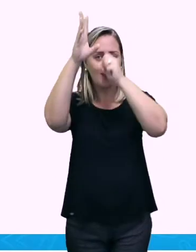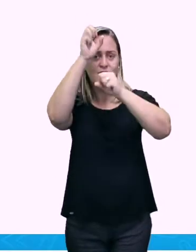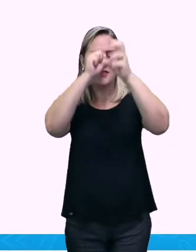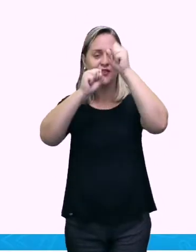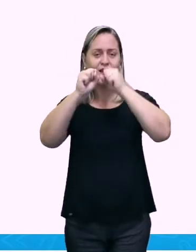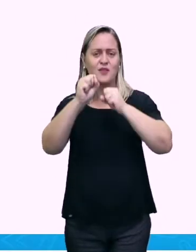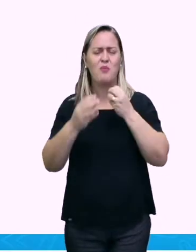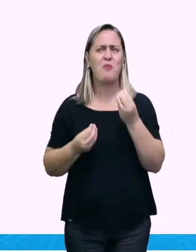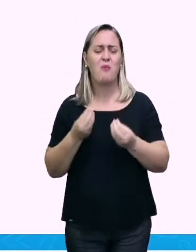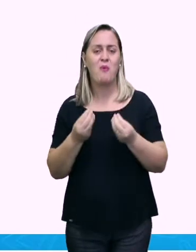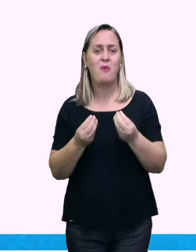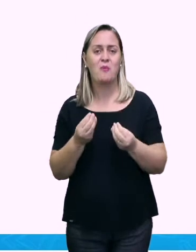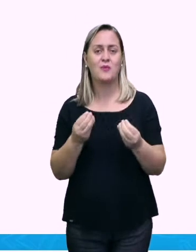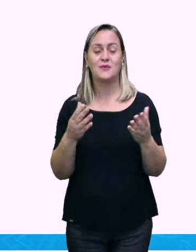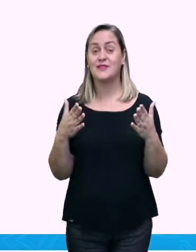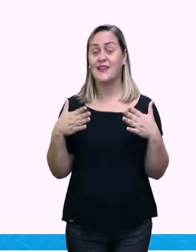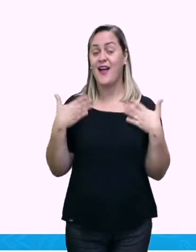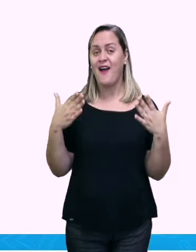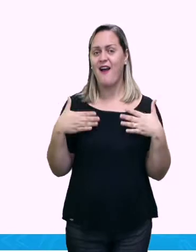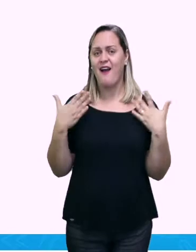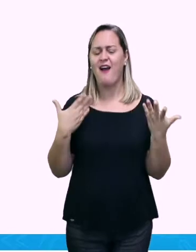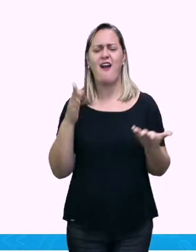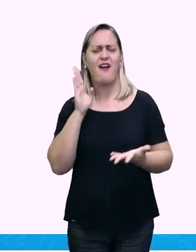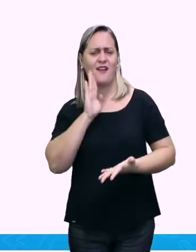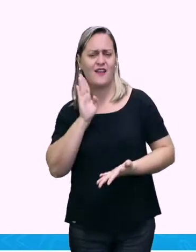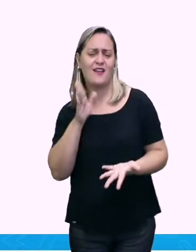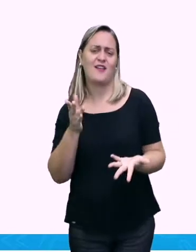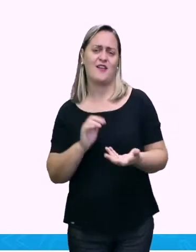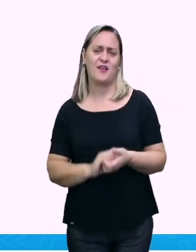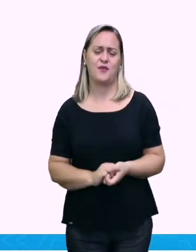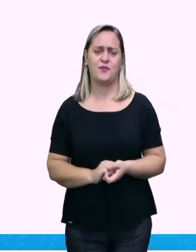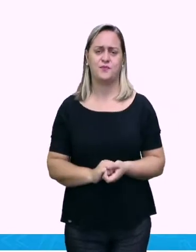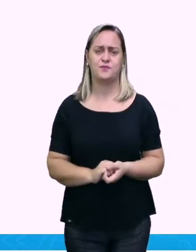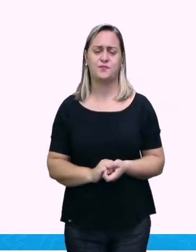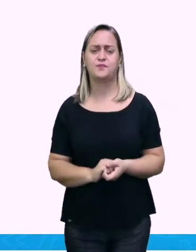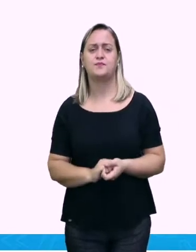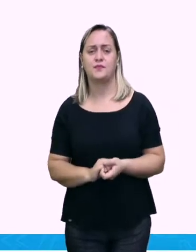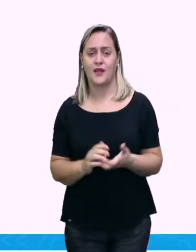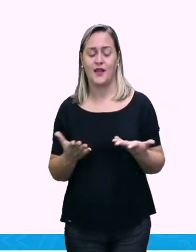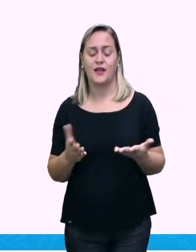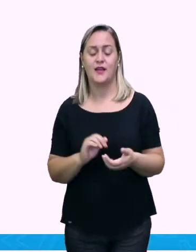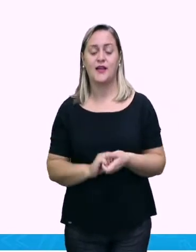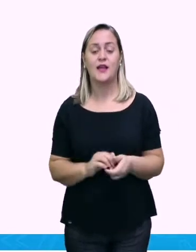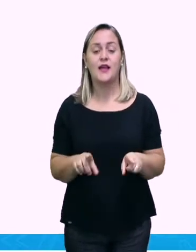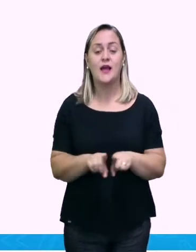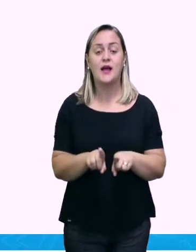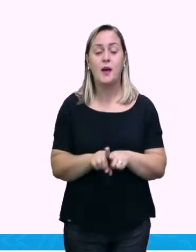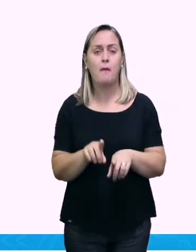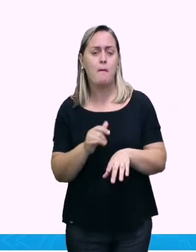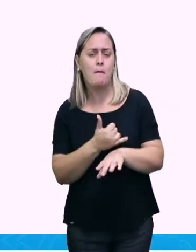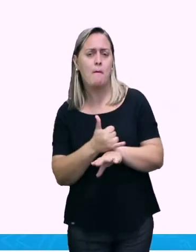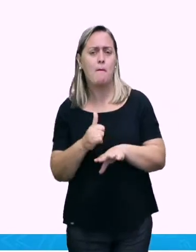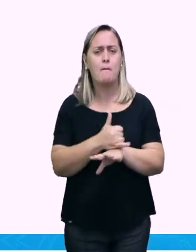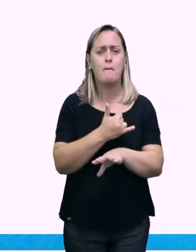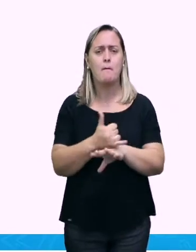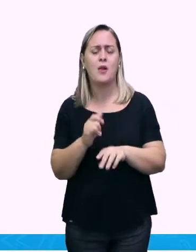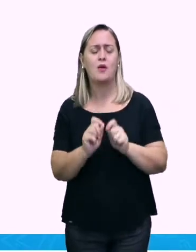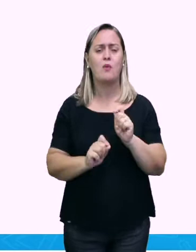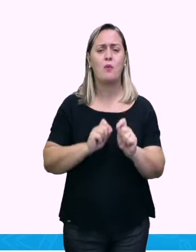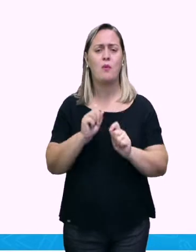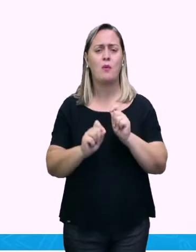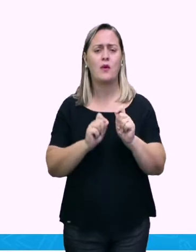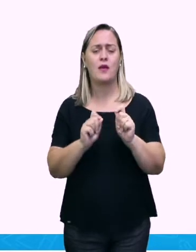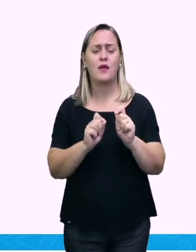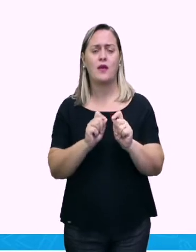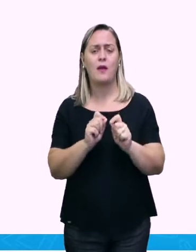lúdica. Bacana, né? E as nossas habilidades de hoje? Experimentar e utilizar estratégias para